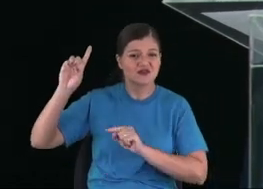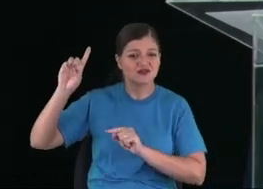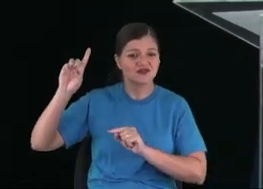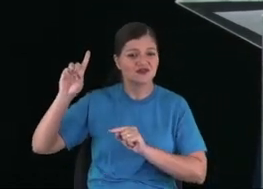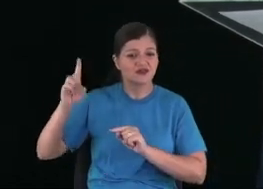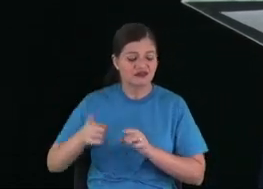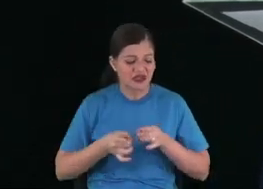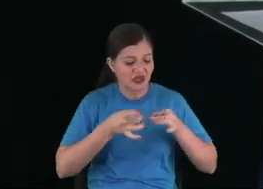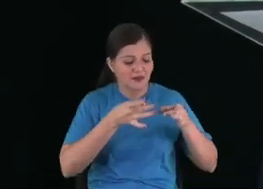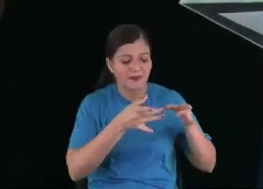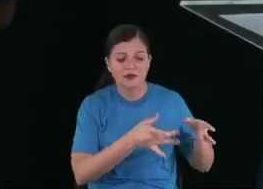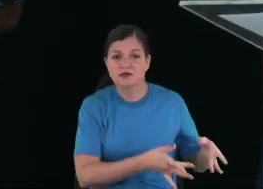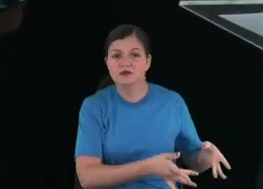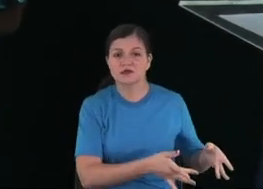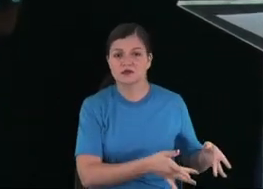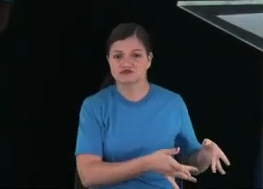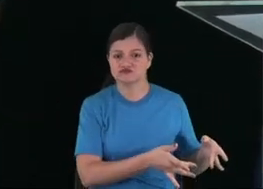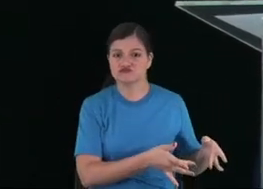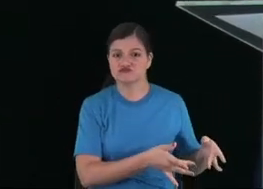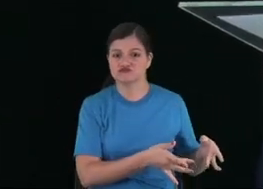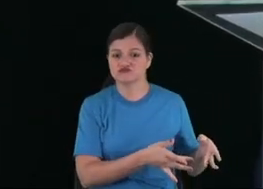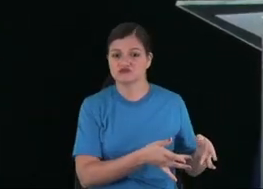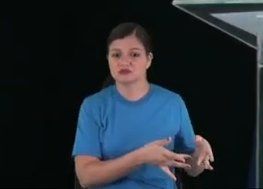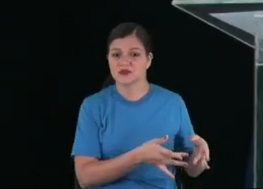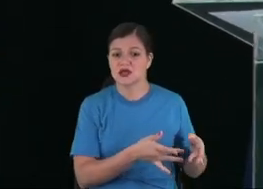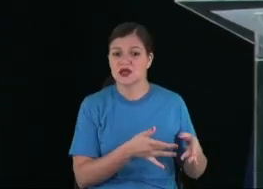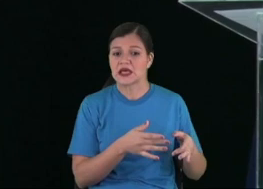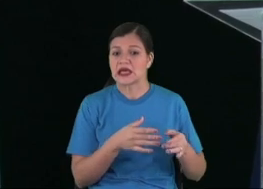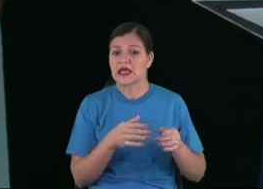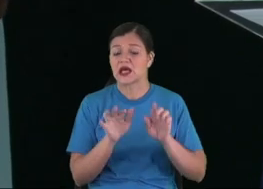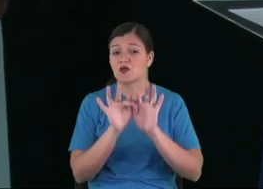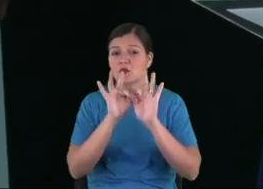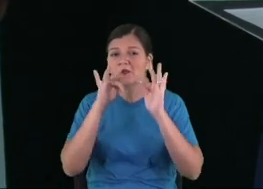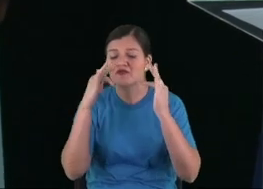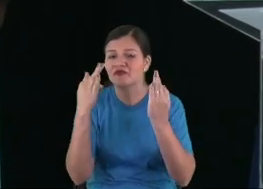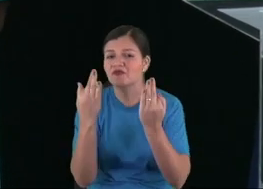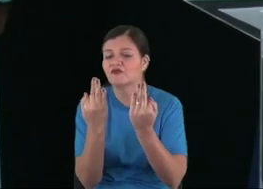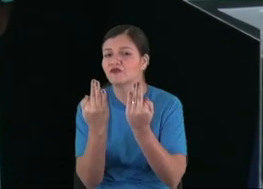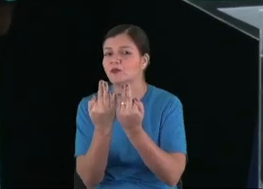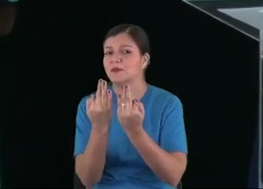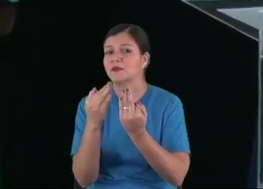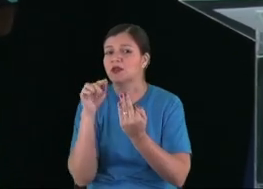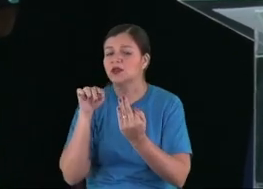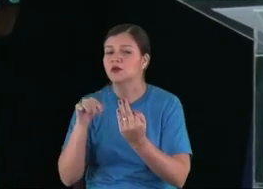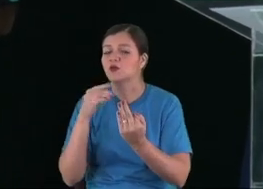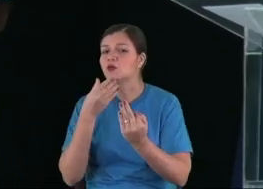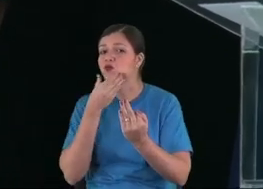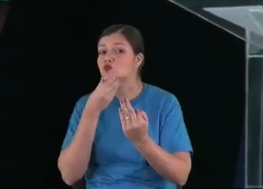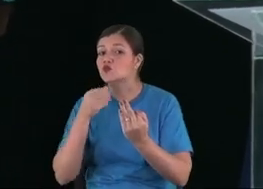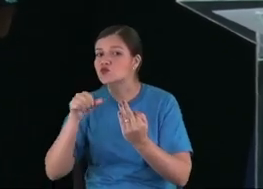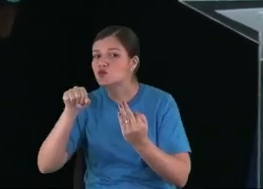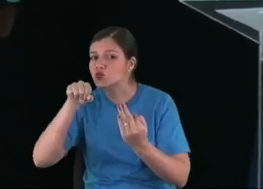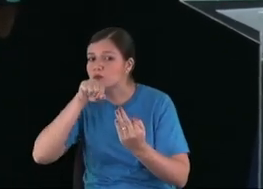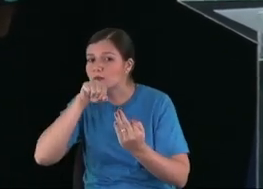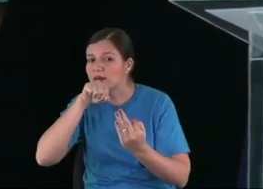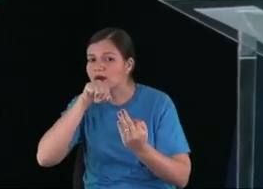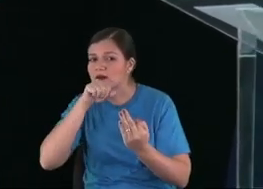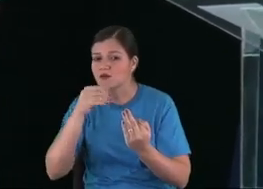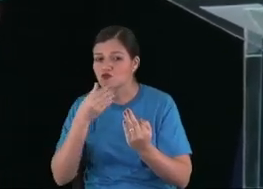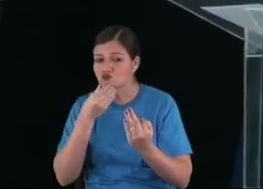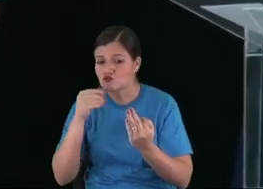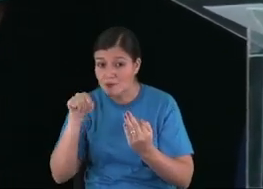deixado de lado, e em vez de ter uma família onde o homem, pai,